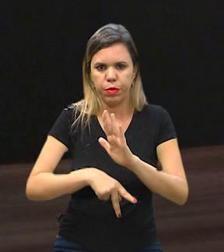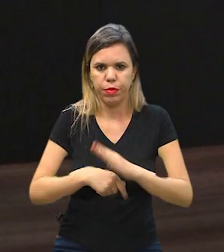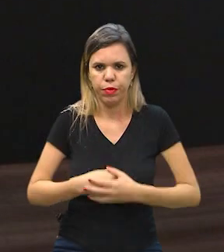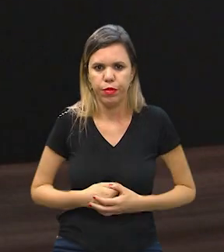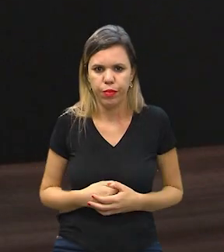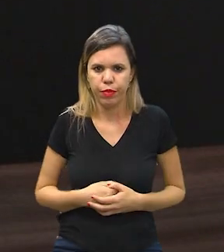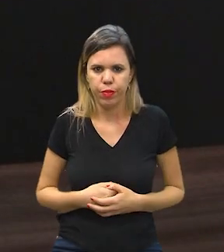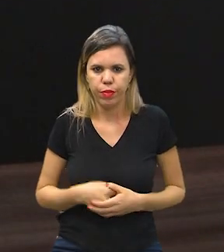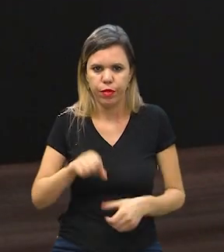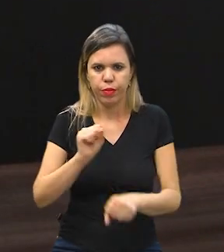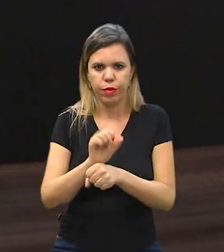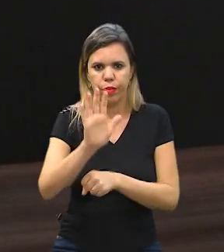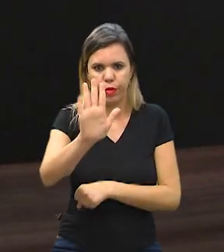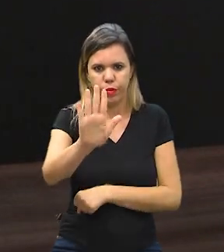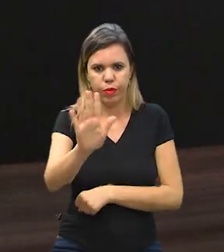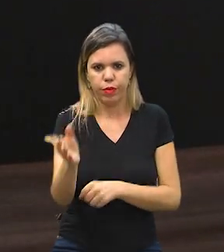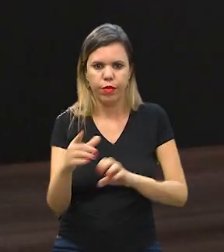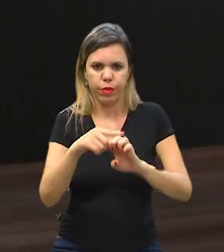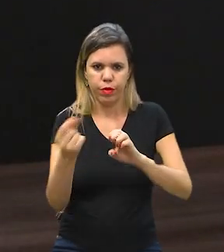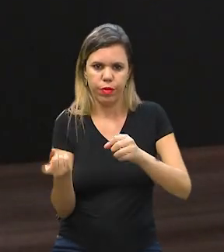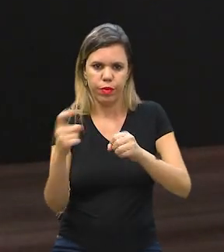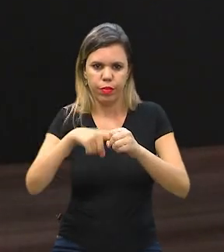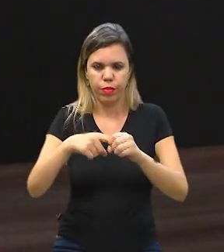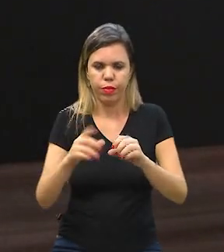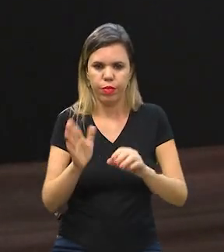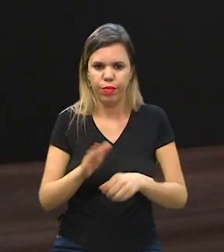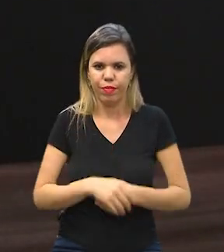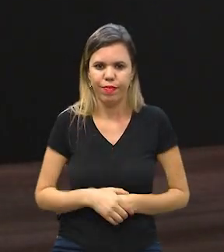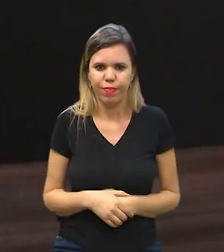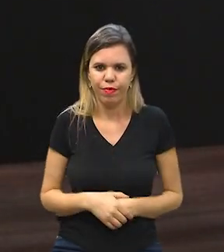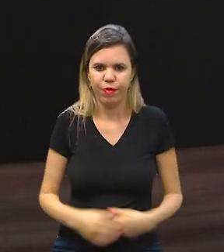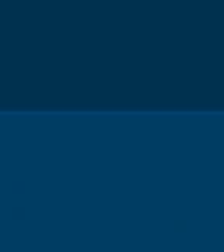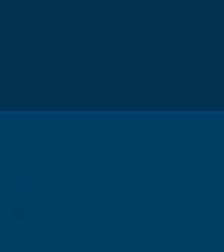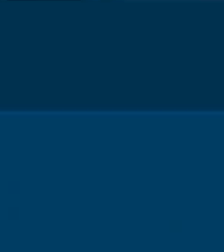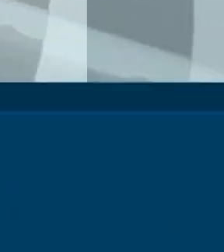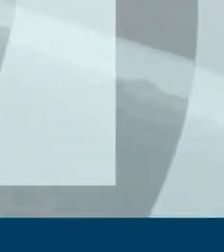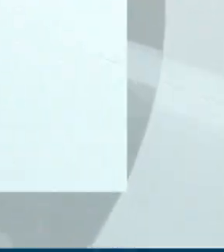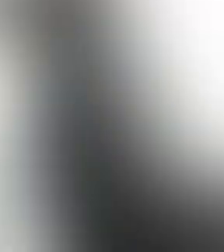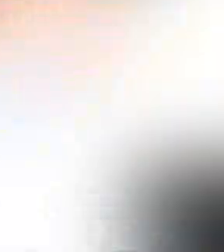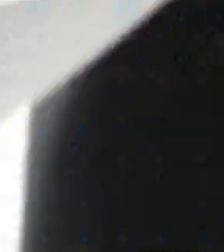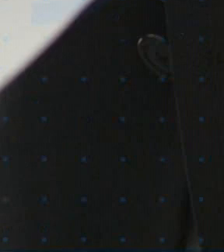desse projeto. Não saia daí que o Ser Empreendedor volta já já.